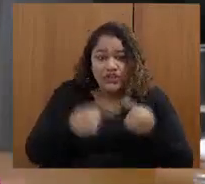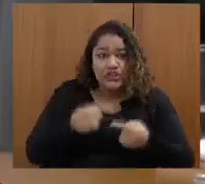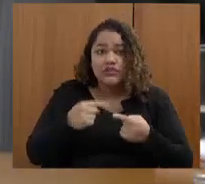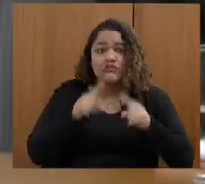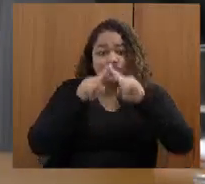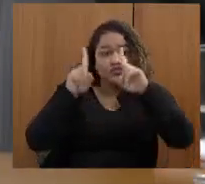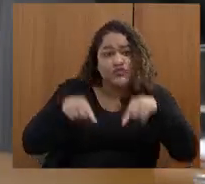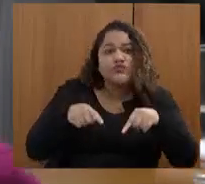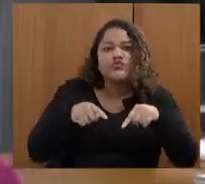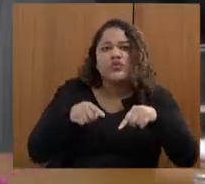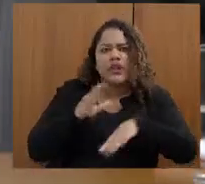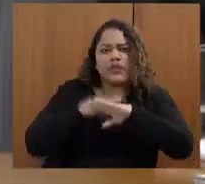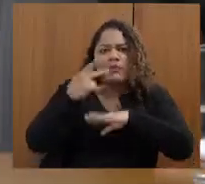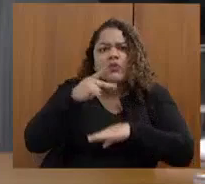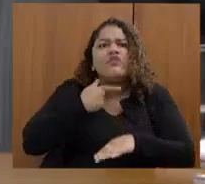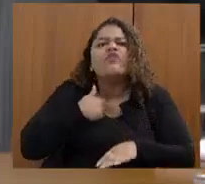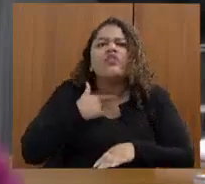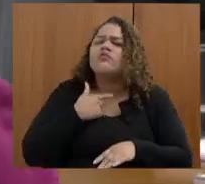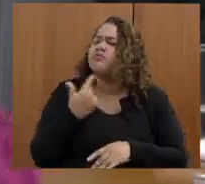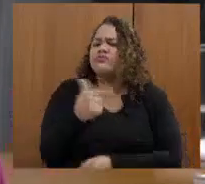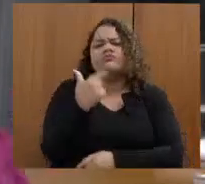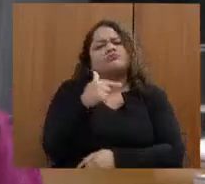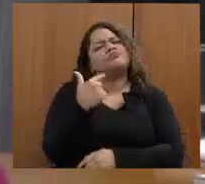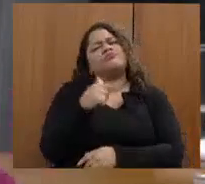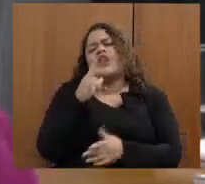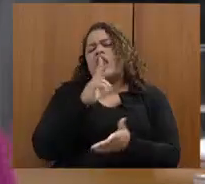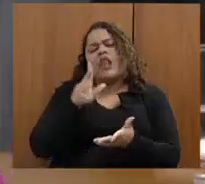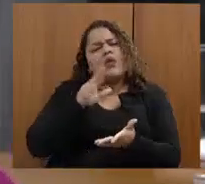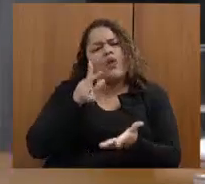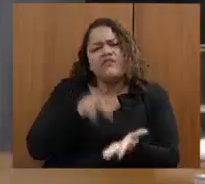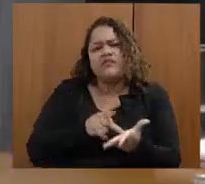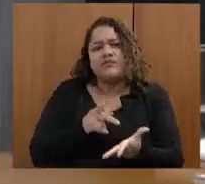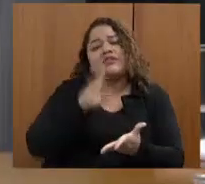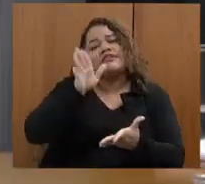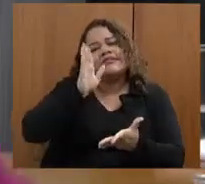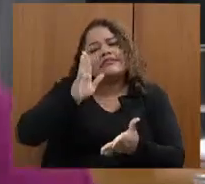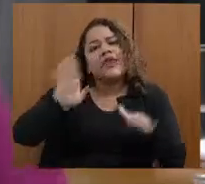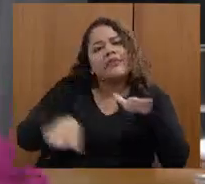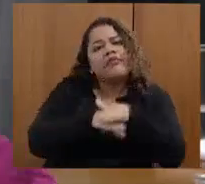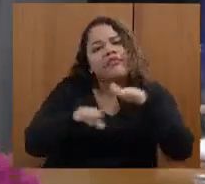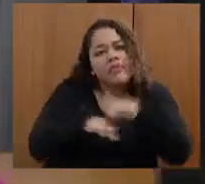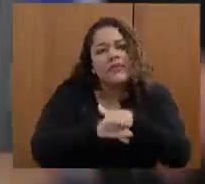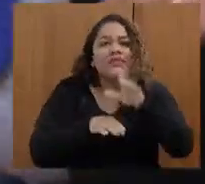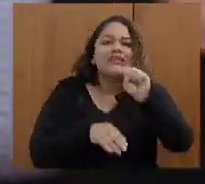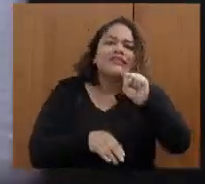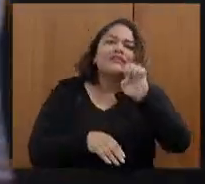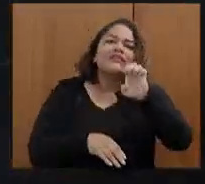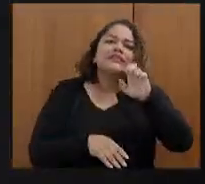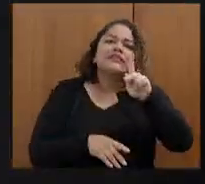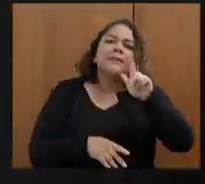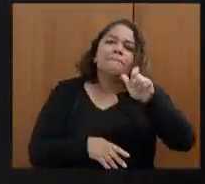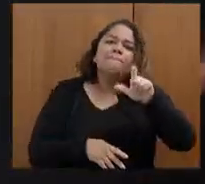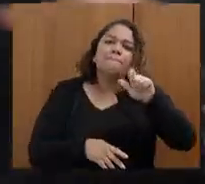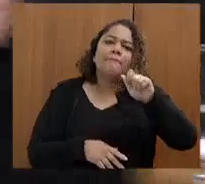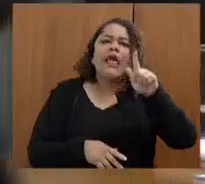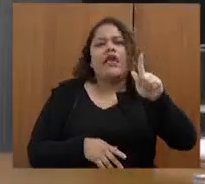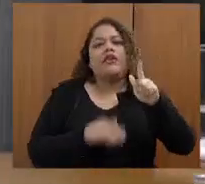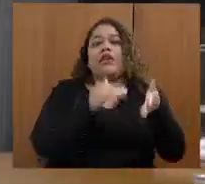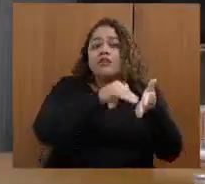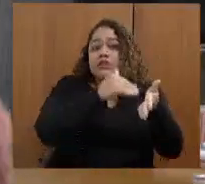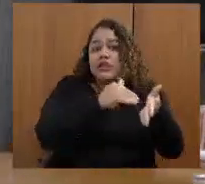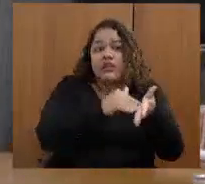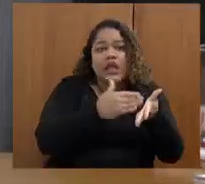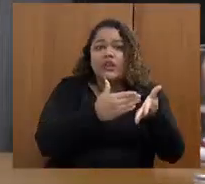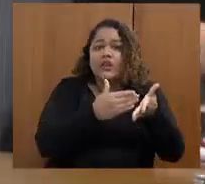julgarem adequada não é verdade tudo submetido a Seplag tá tudo submetido ao comando do Governo